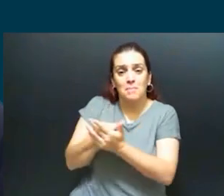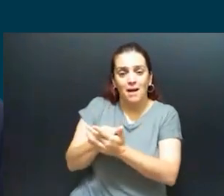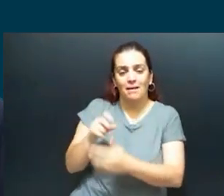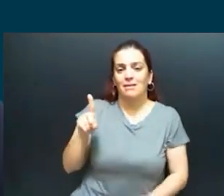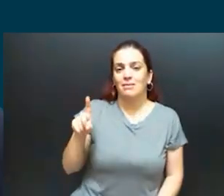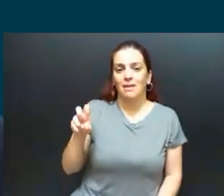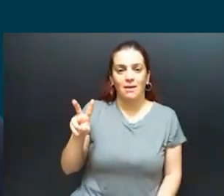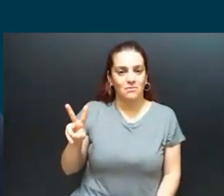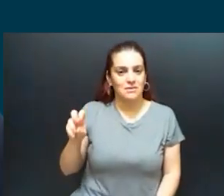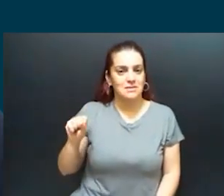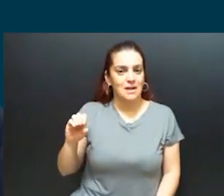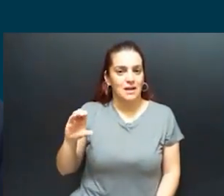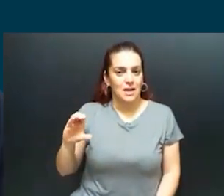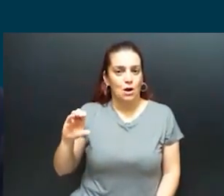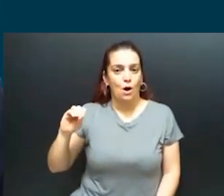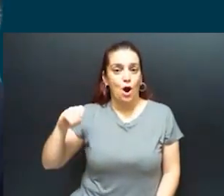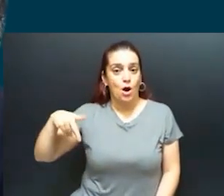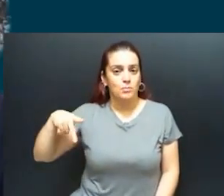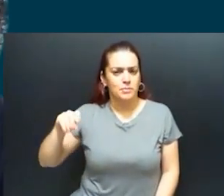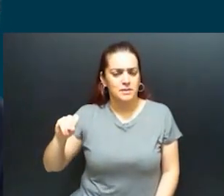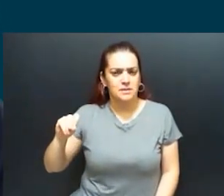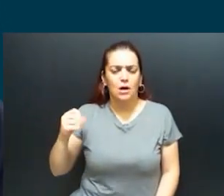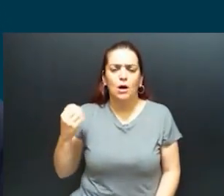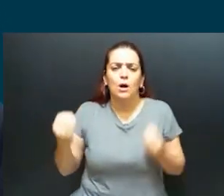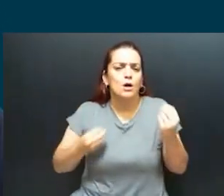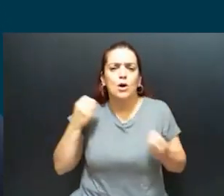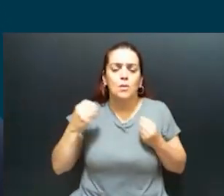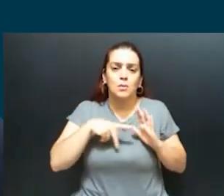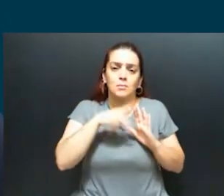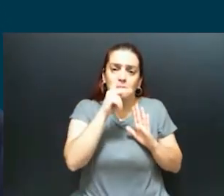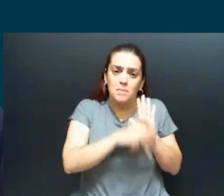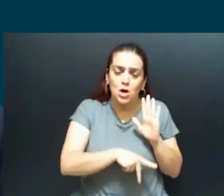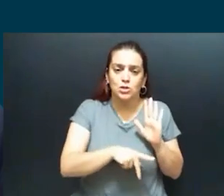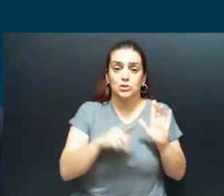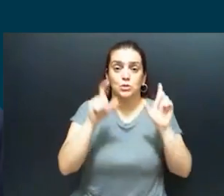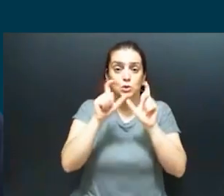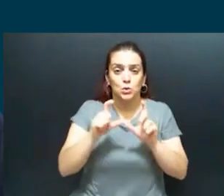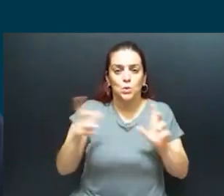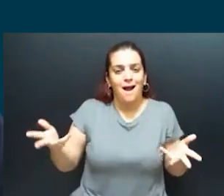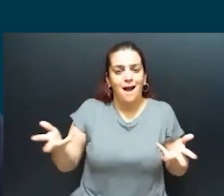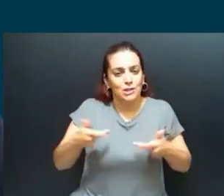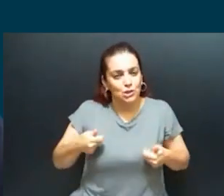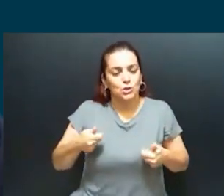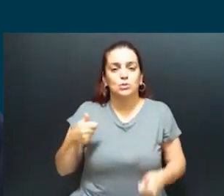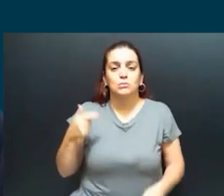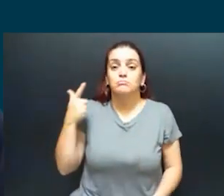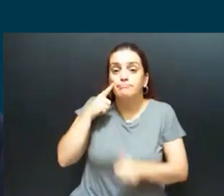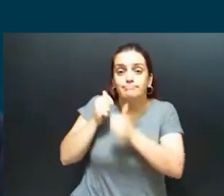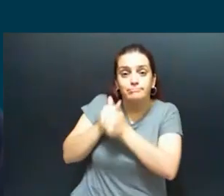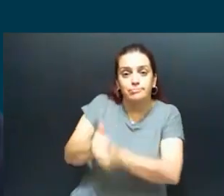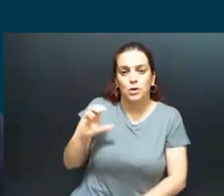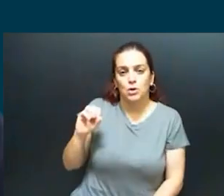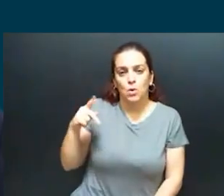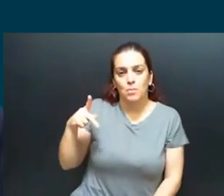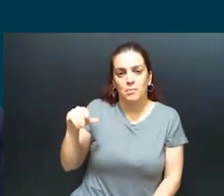DevSecOps. Vamos contar a experiência de criar um projeto Greenfield com infraestrutura ágil, seguindo os compliance, PCI, SOX